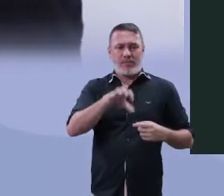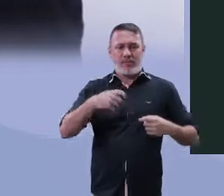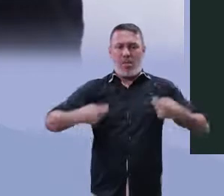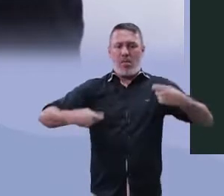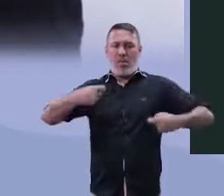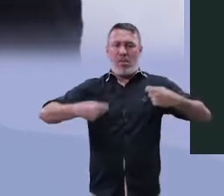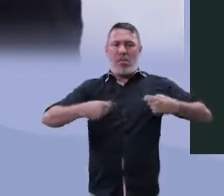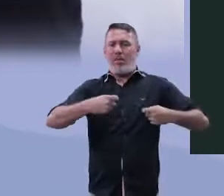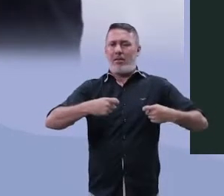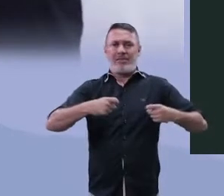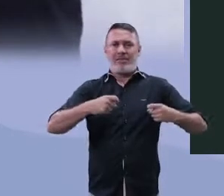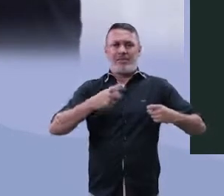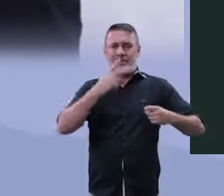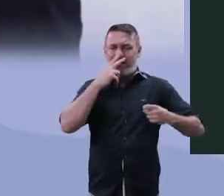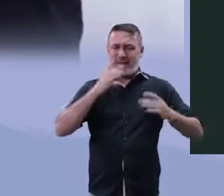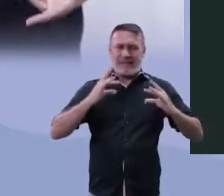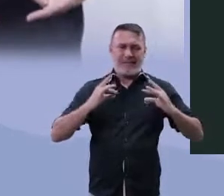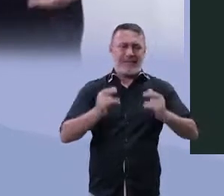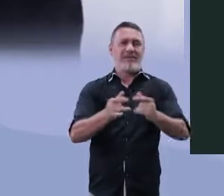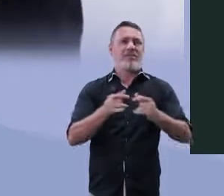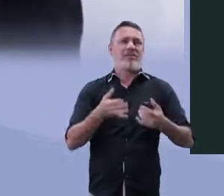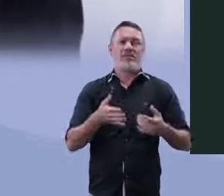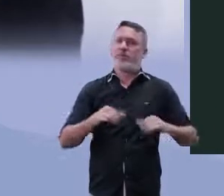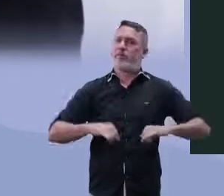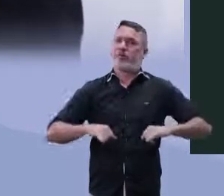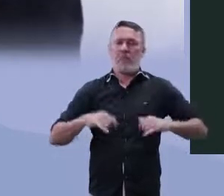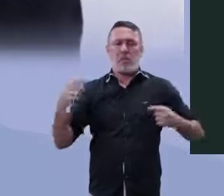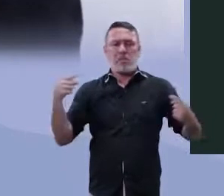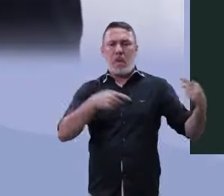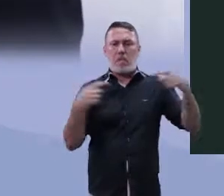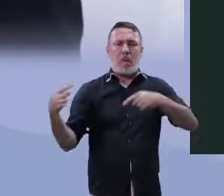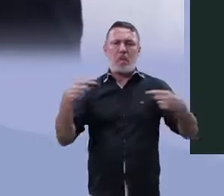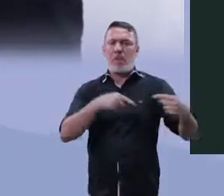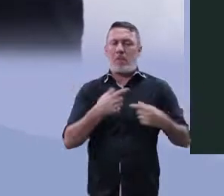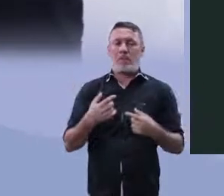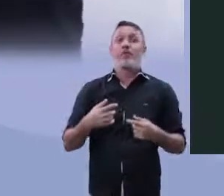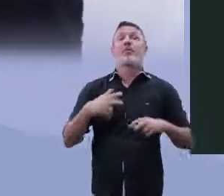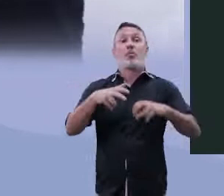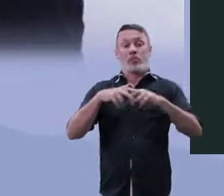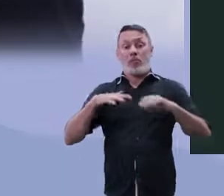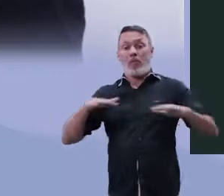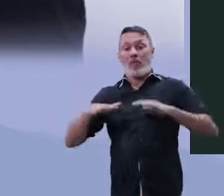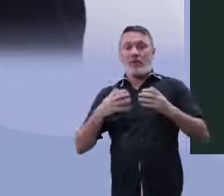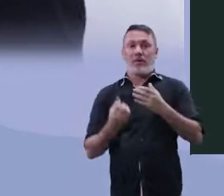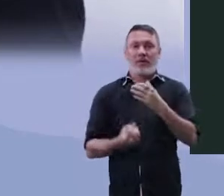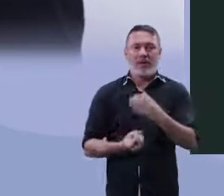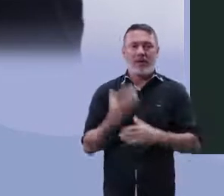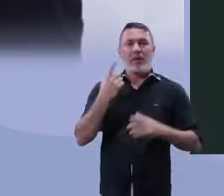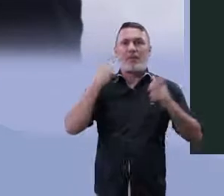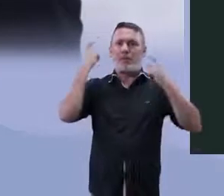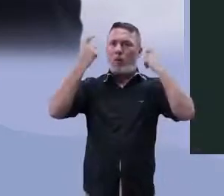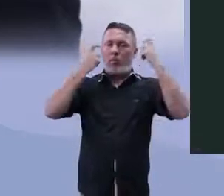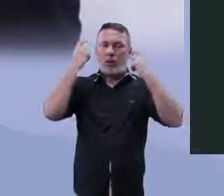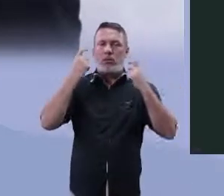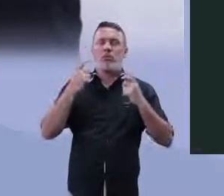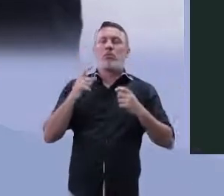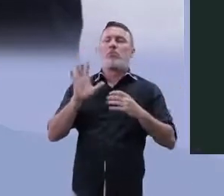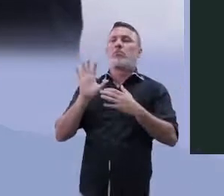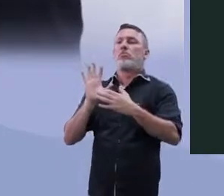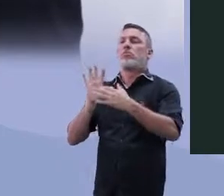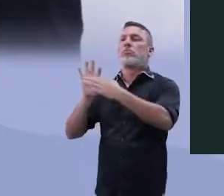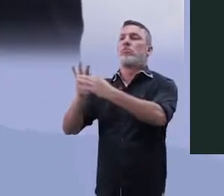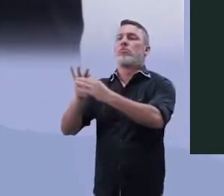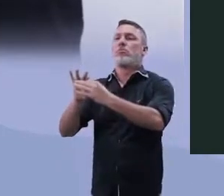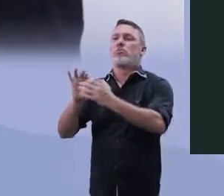E aí esses movimentos eles vão surgir, né, preocupados exatamente em evitar isso. Então eles não se alinham